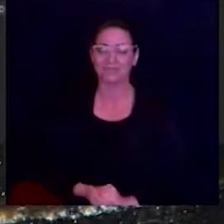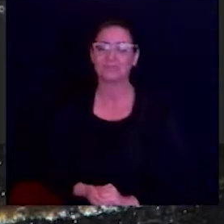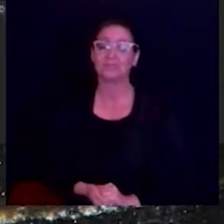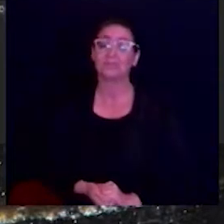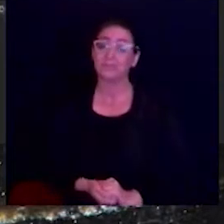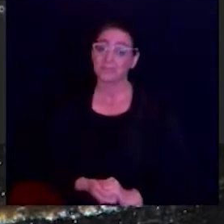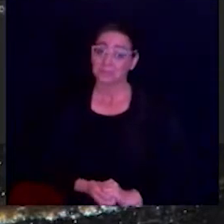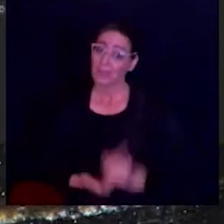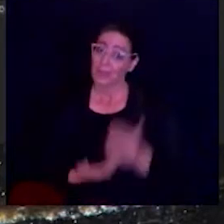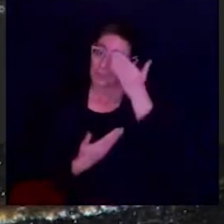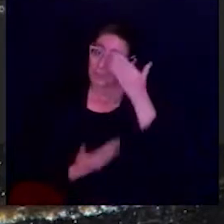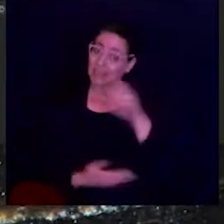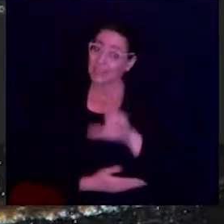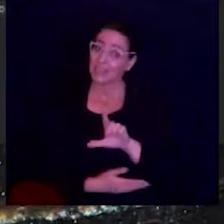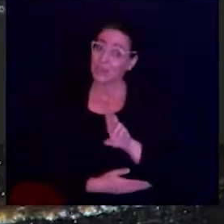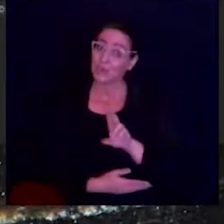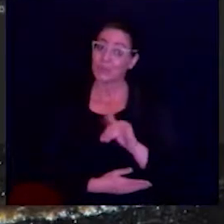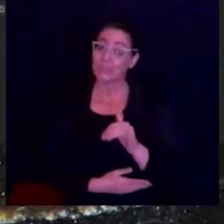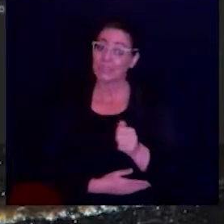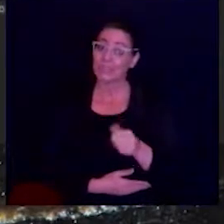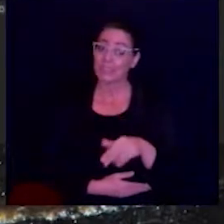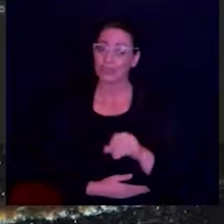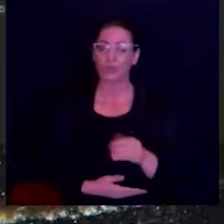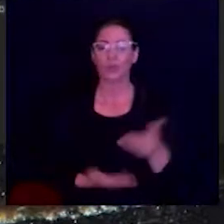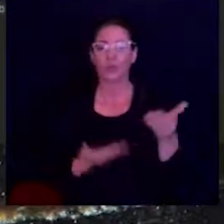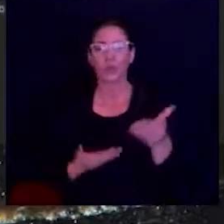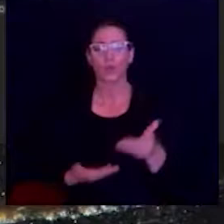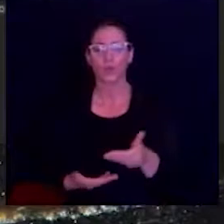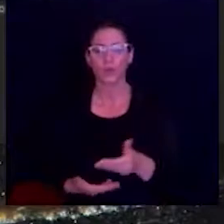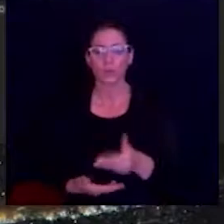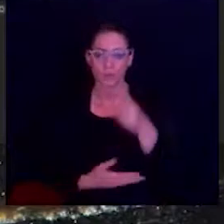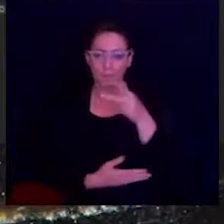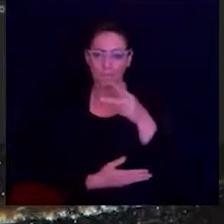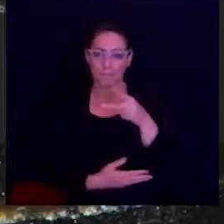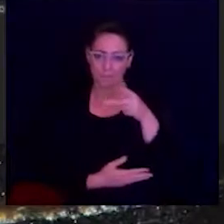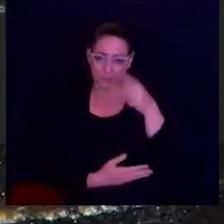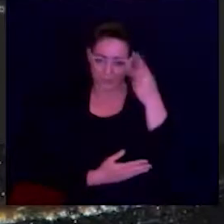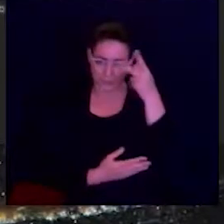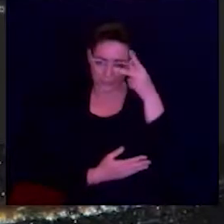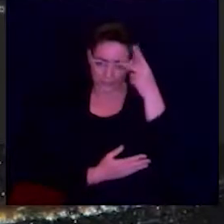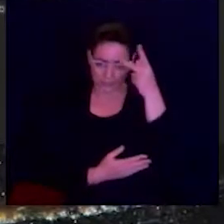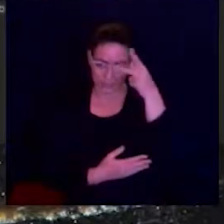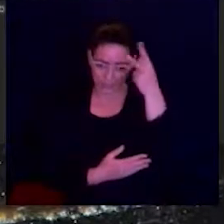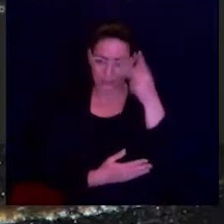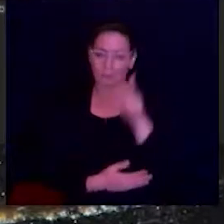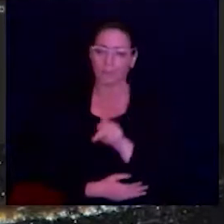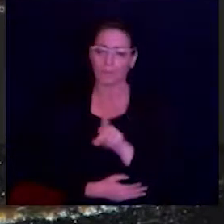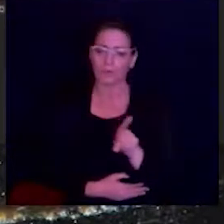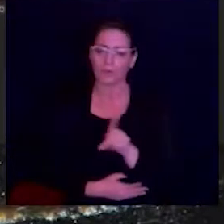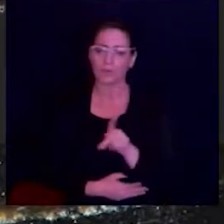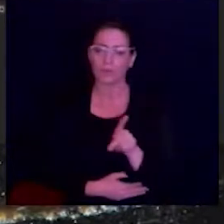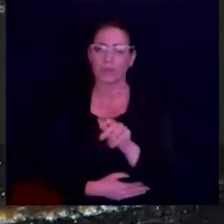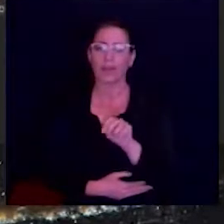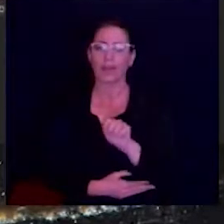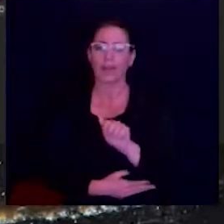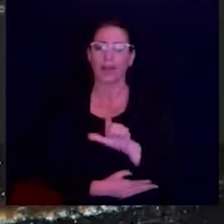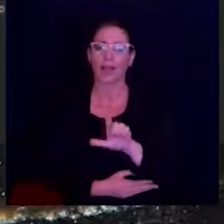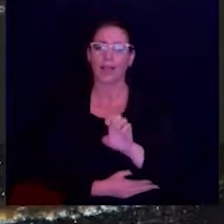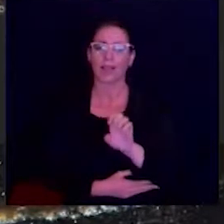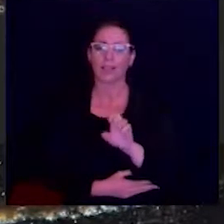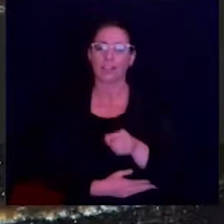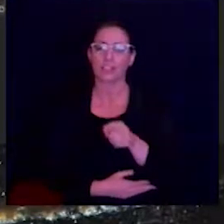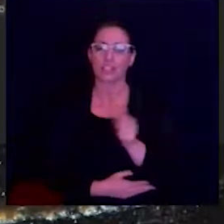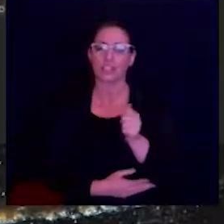Obrigado, Luciano. Convidamos o paraninfo do curso de Engenharia Civil, professor Alexandre Knopp, para saudar